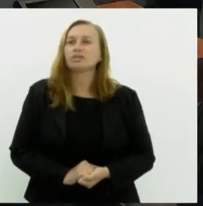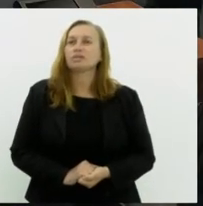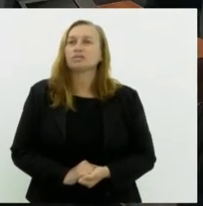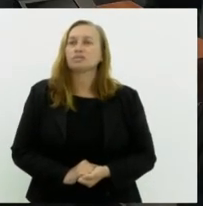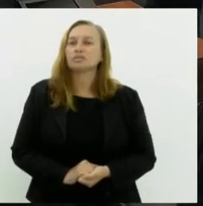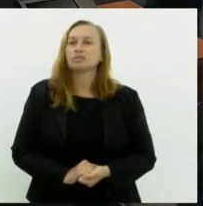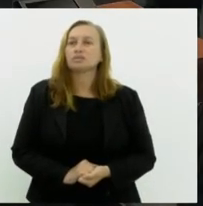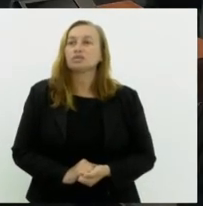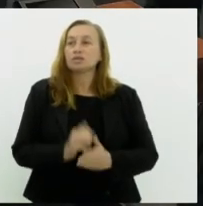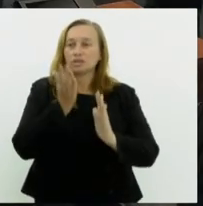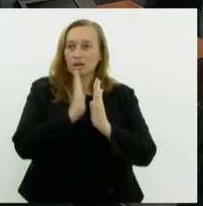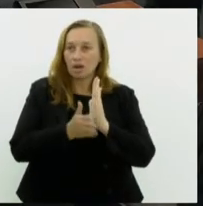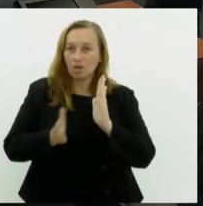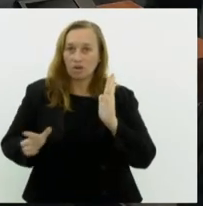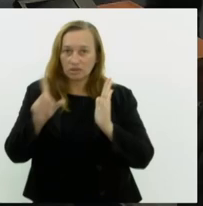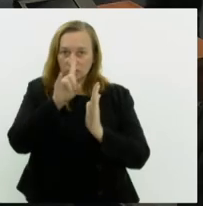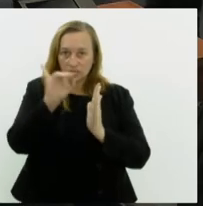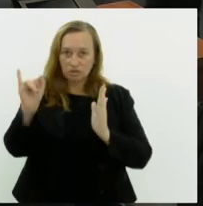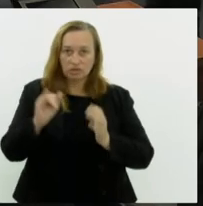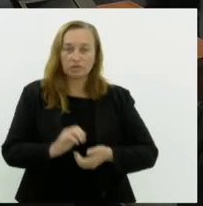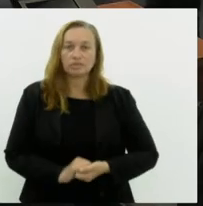Passa-se a ordem do dia.